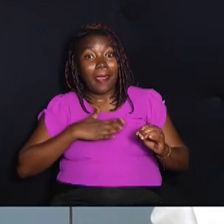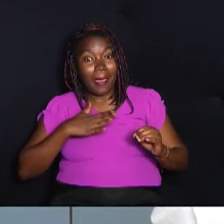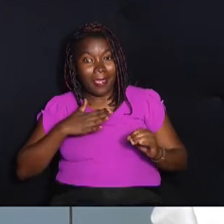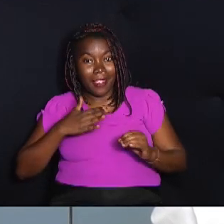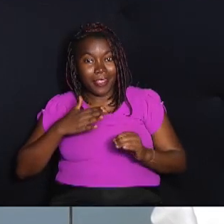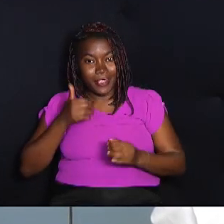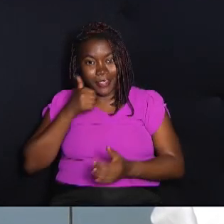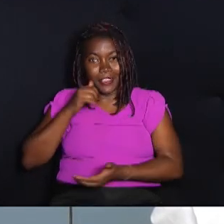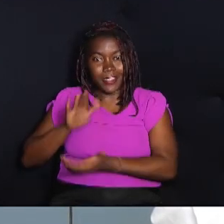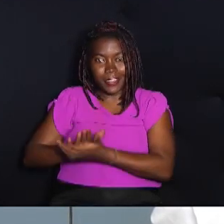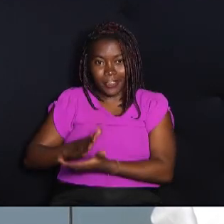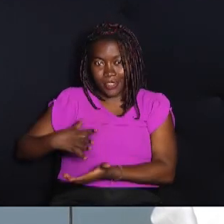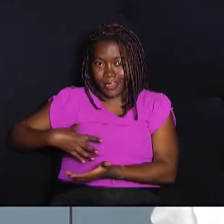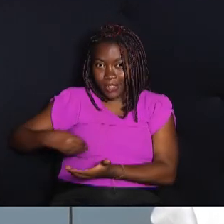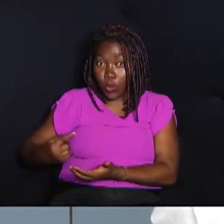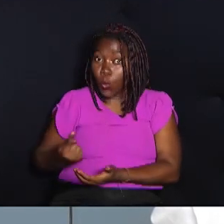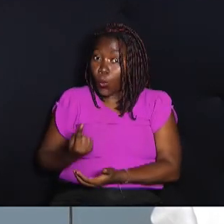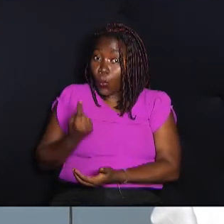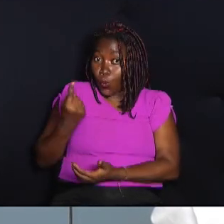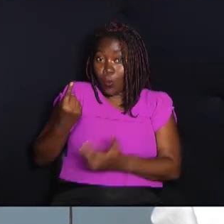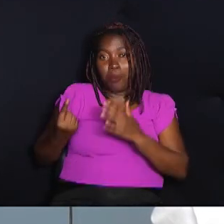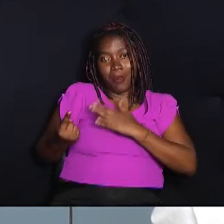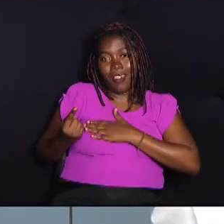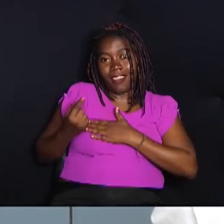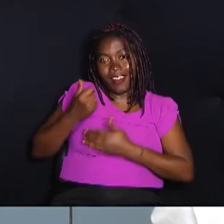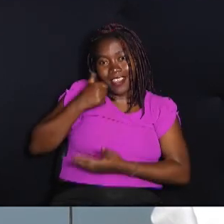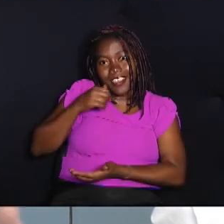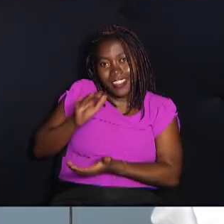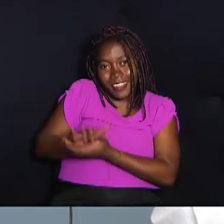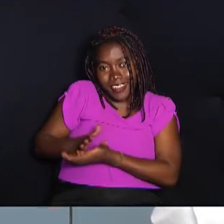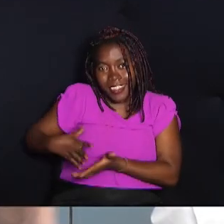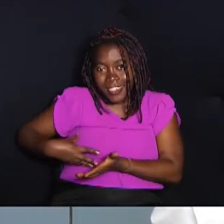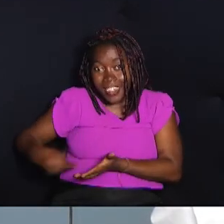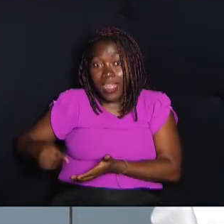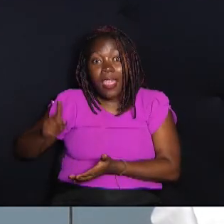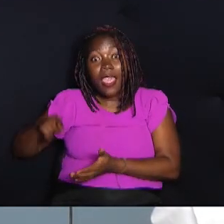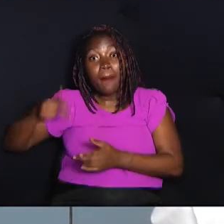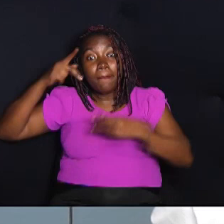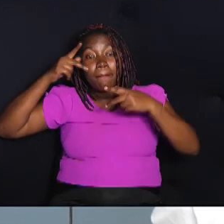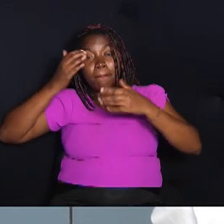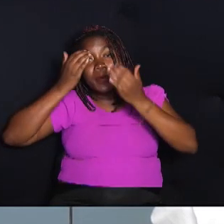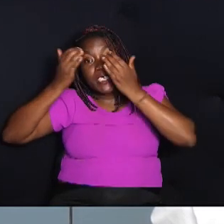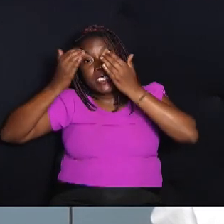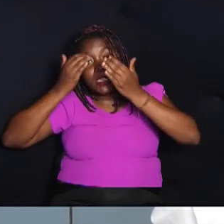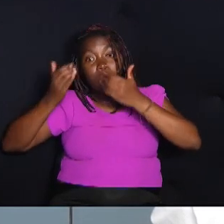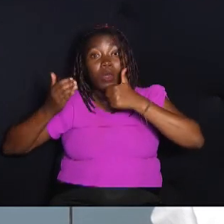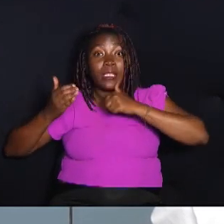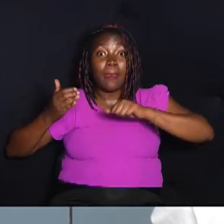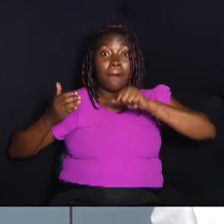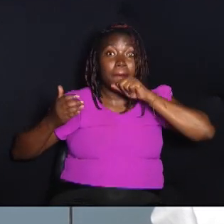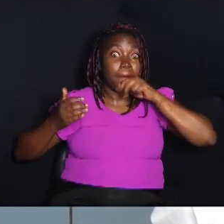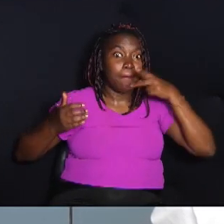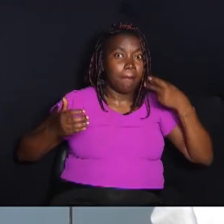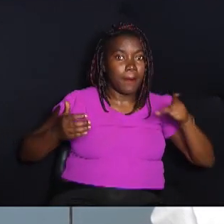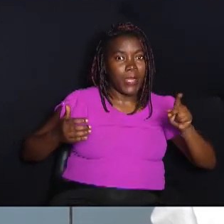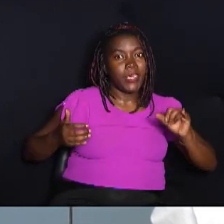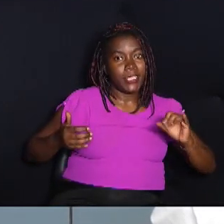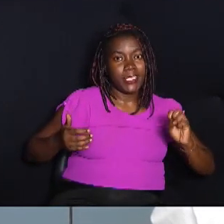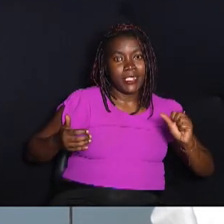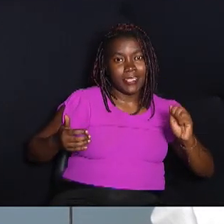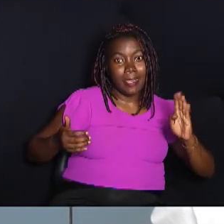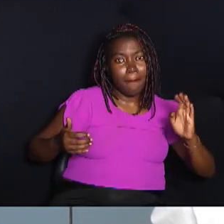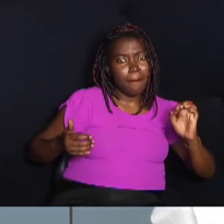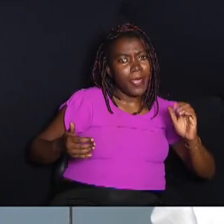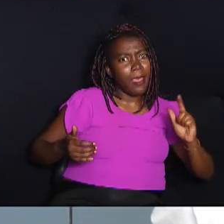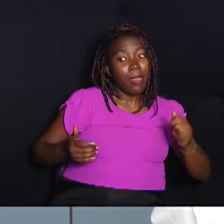uma das minhas noras, né, é psicóloga, a mãe da Isabela. Então a gente vê a preocupação de